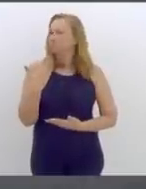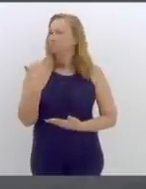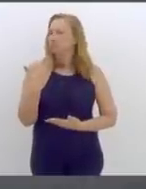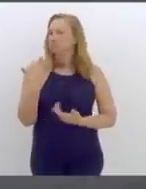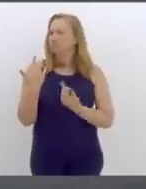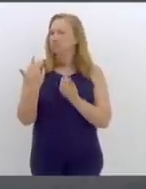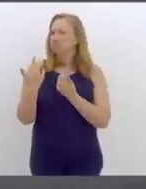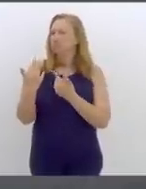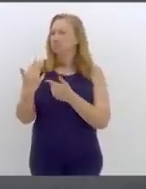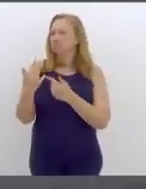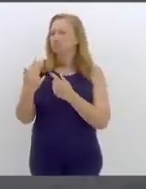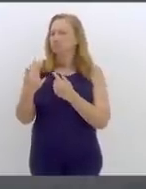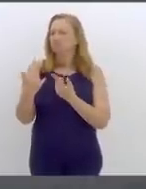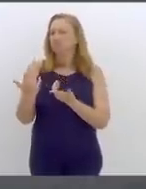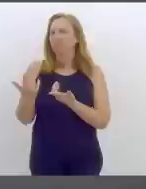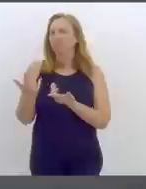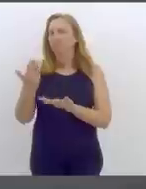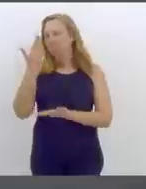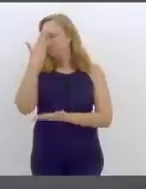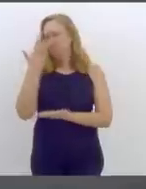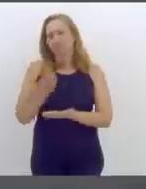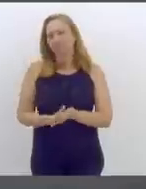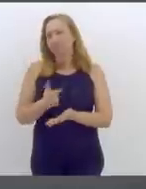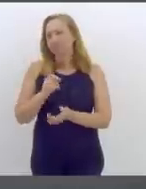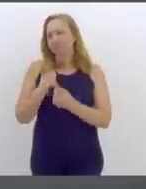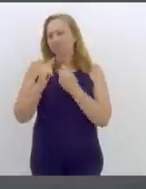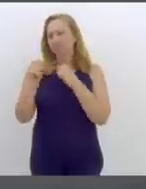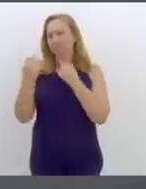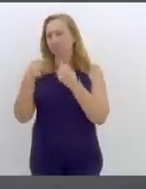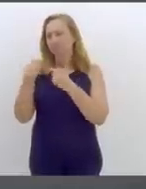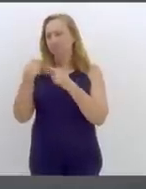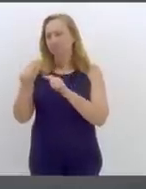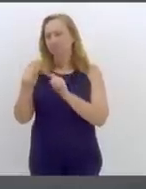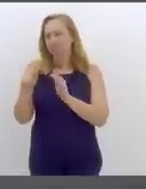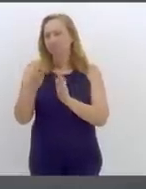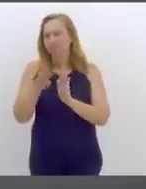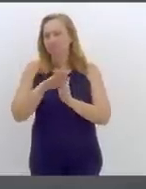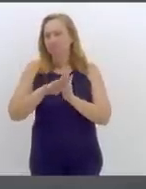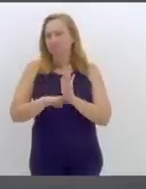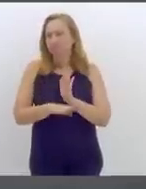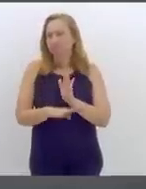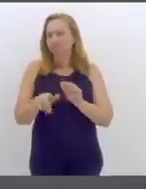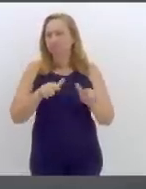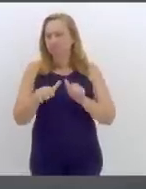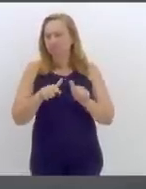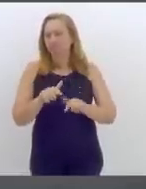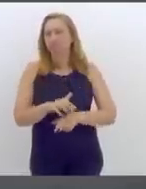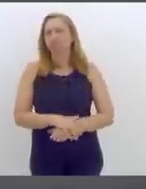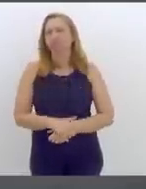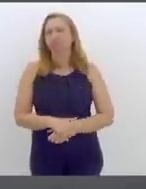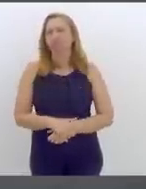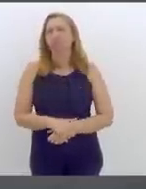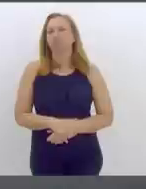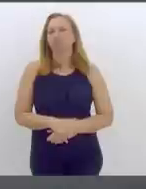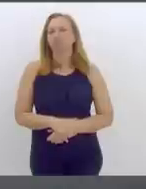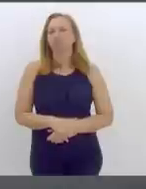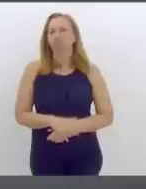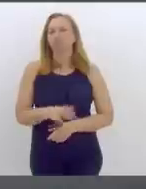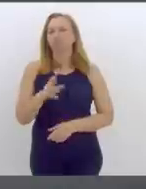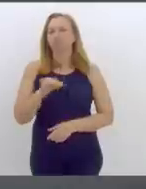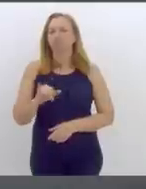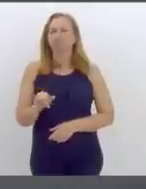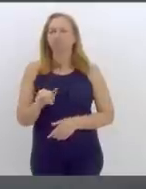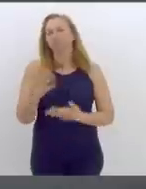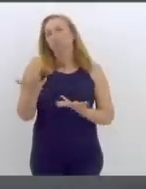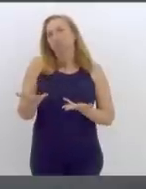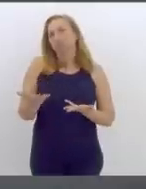reclamação acerca da escala de serviço da escala de serviço para o Rais então